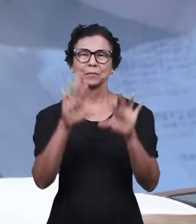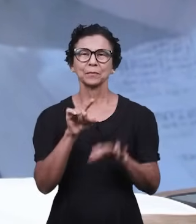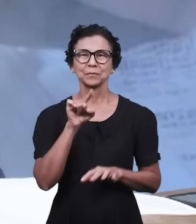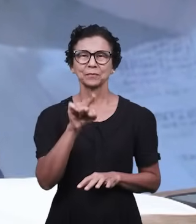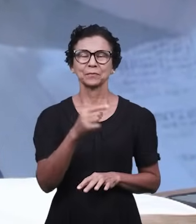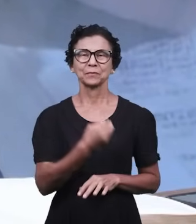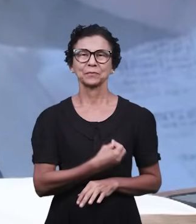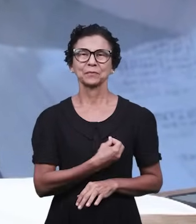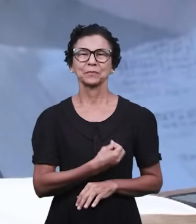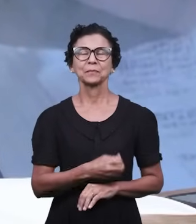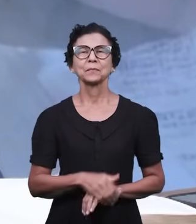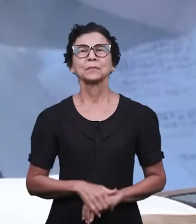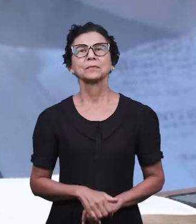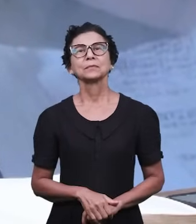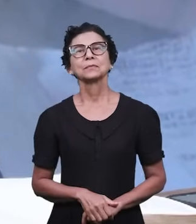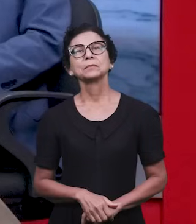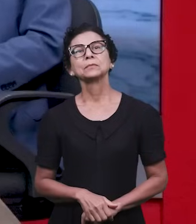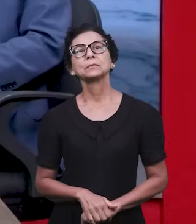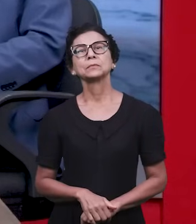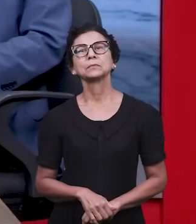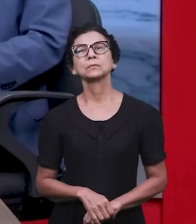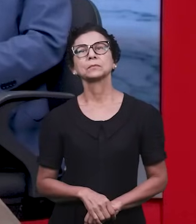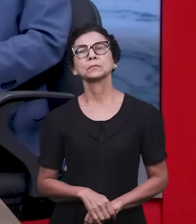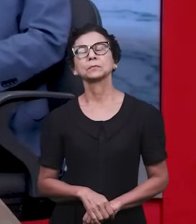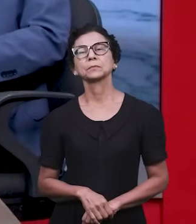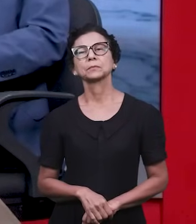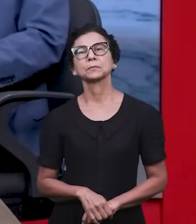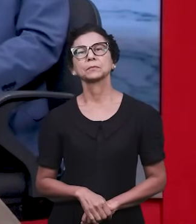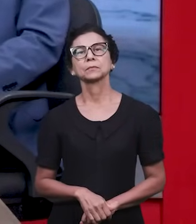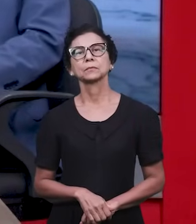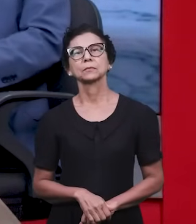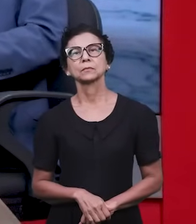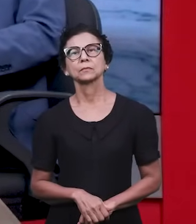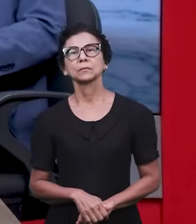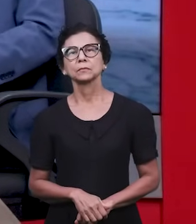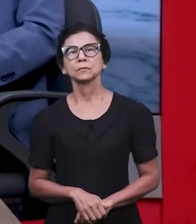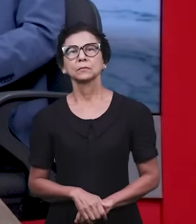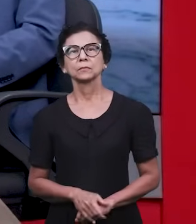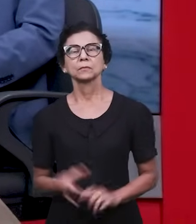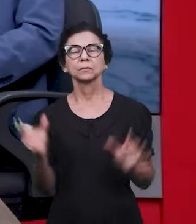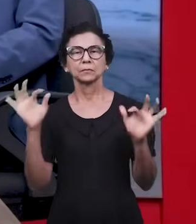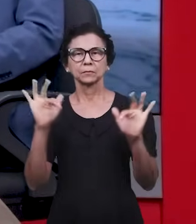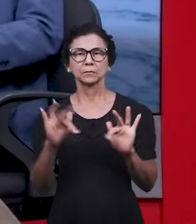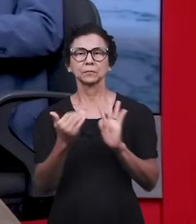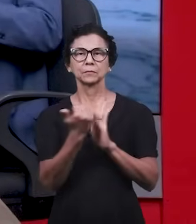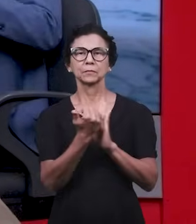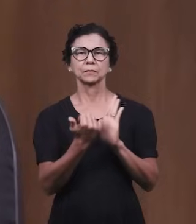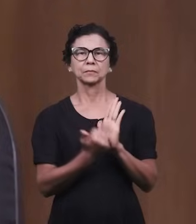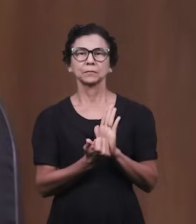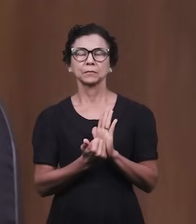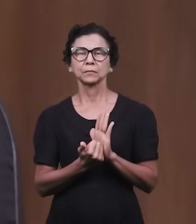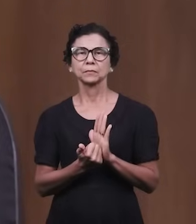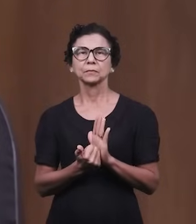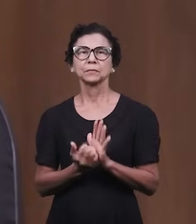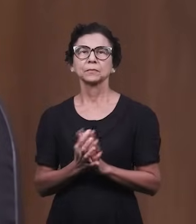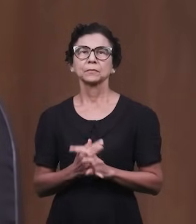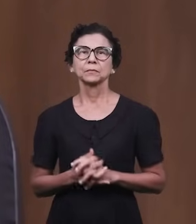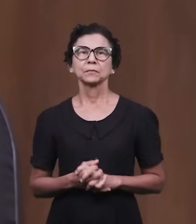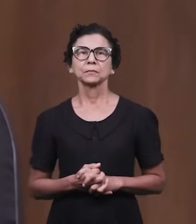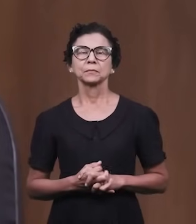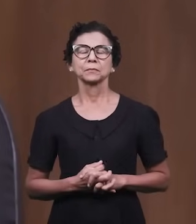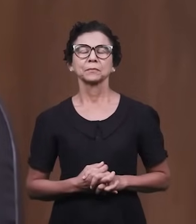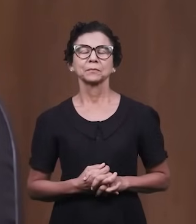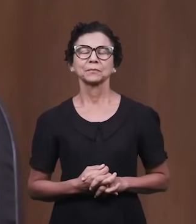viu? Nós estamos encerrando esse programa. Nós gostaríamos que você